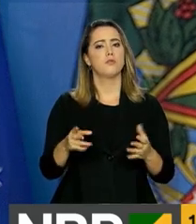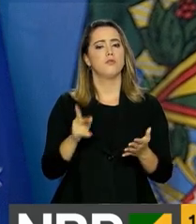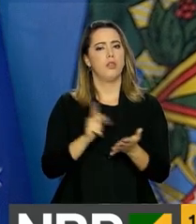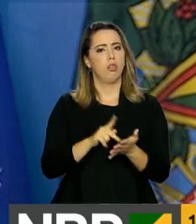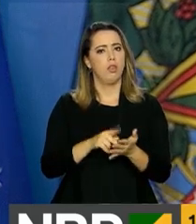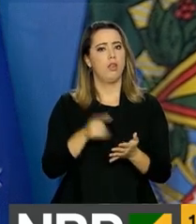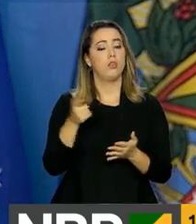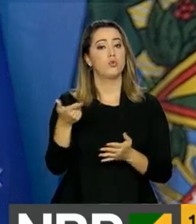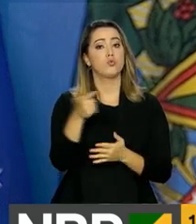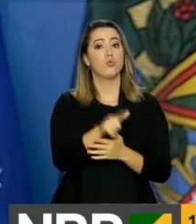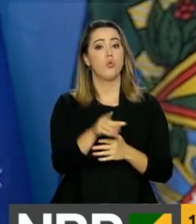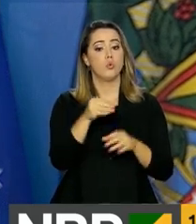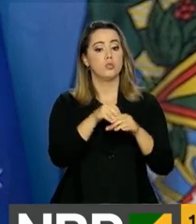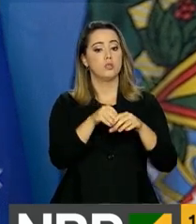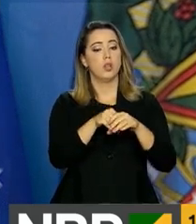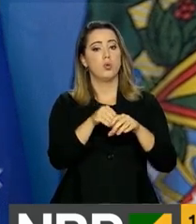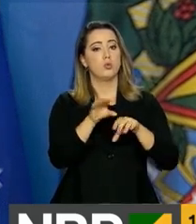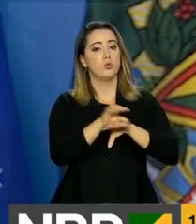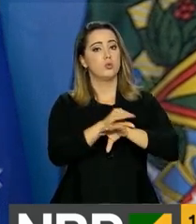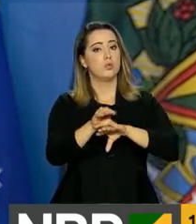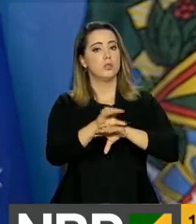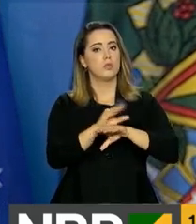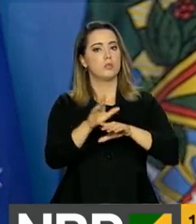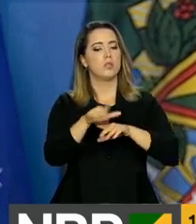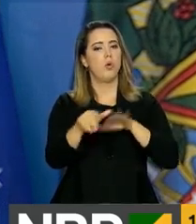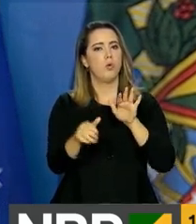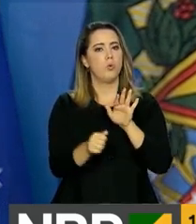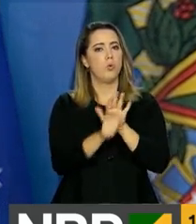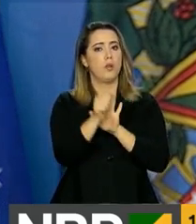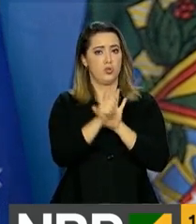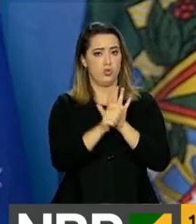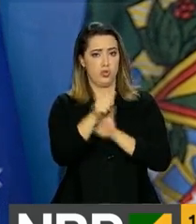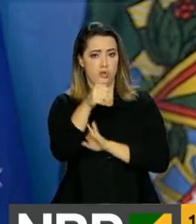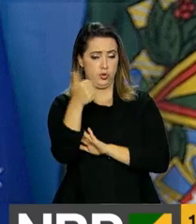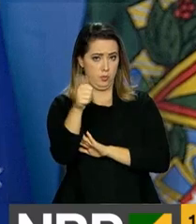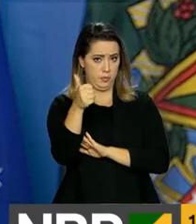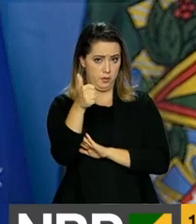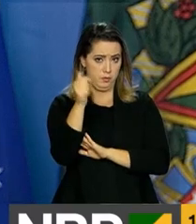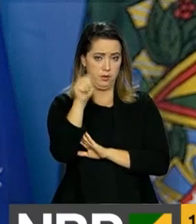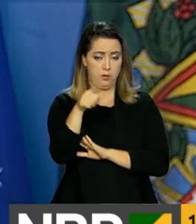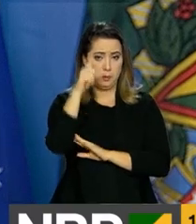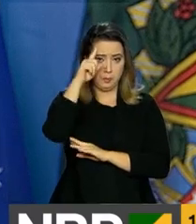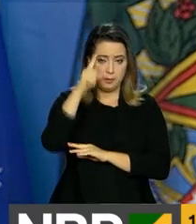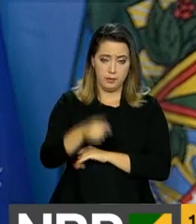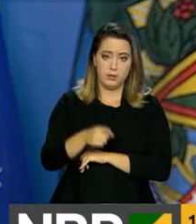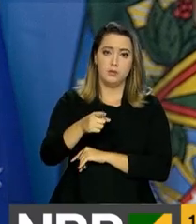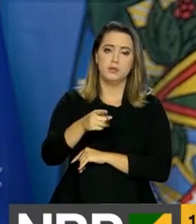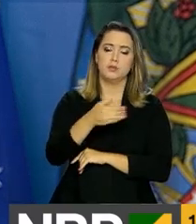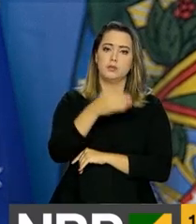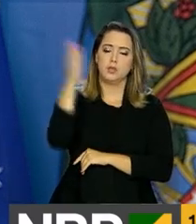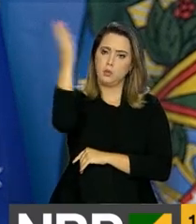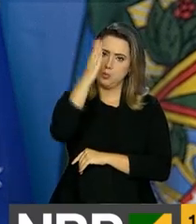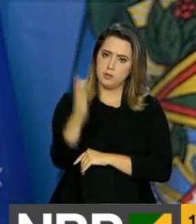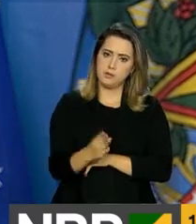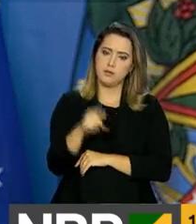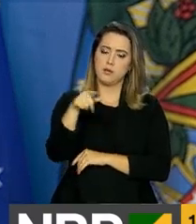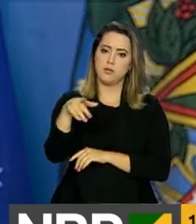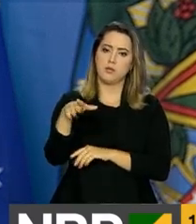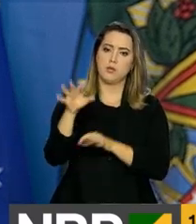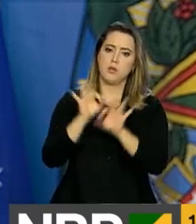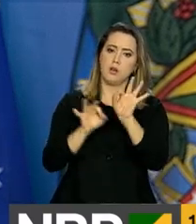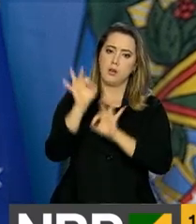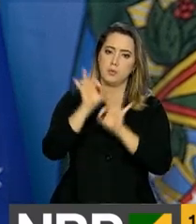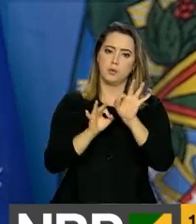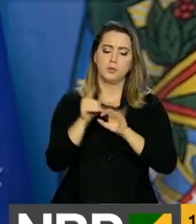outro dispositivo constitucional que está logo no artigo 1º que manda que o estado brasileiro ao constituir-se ou estruturar se ao